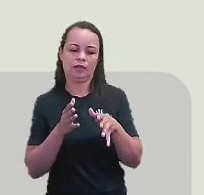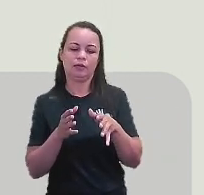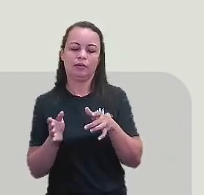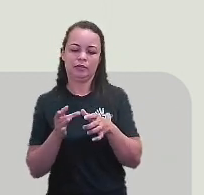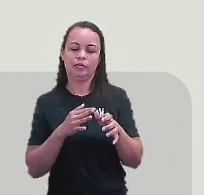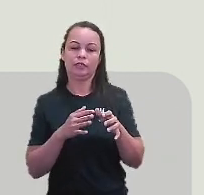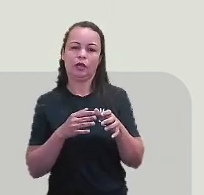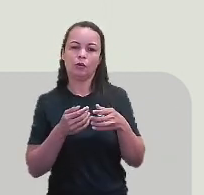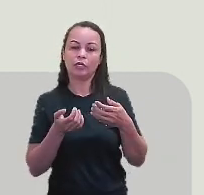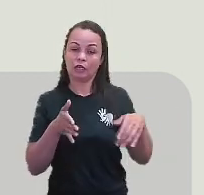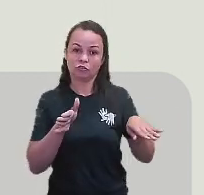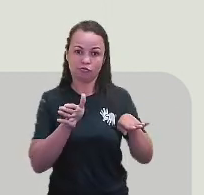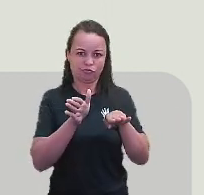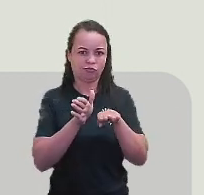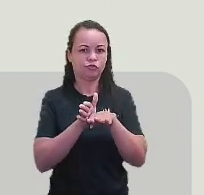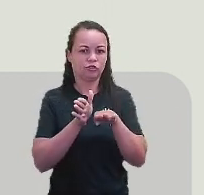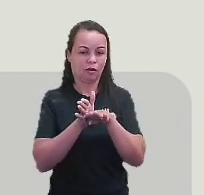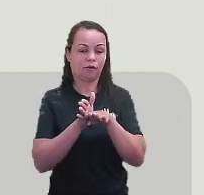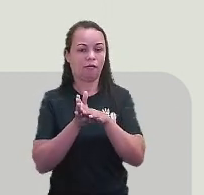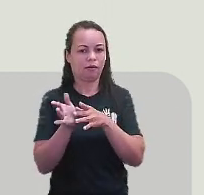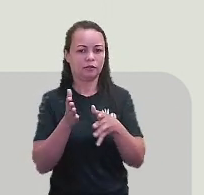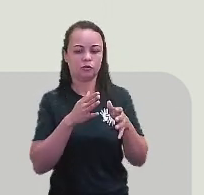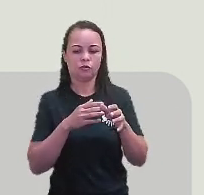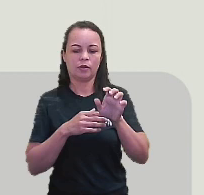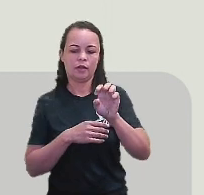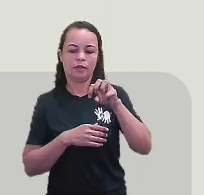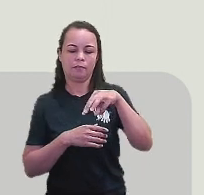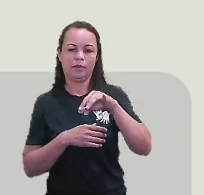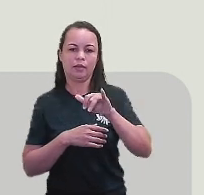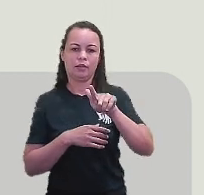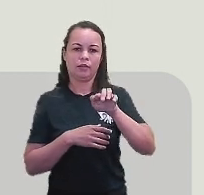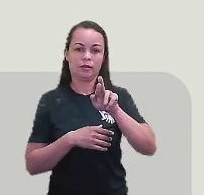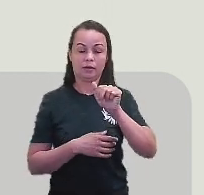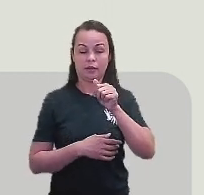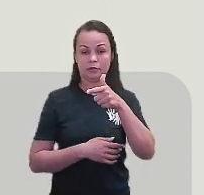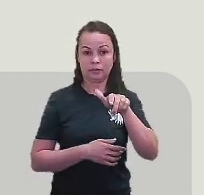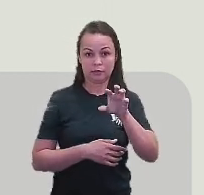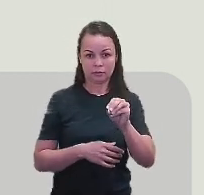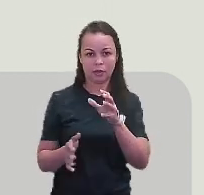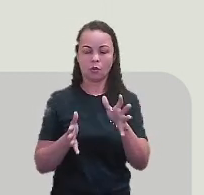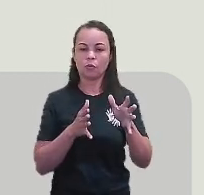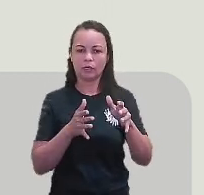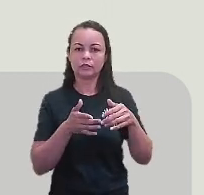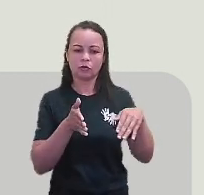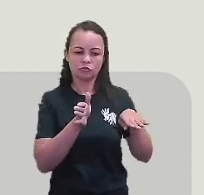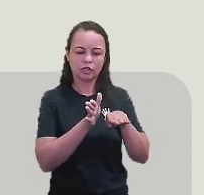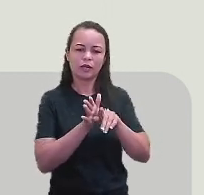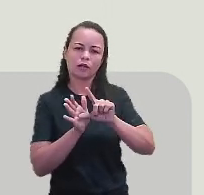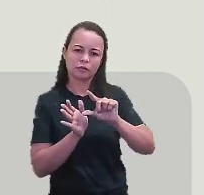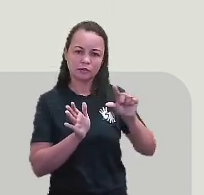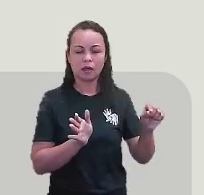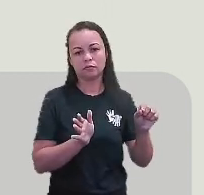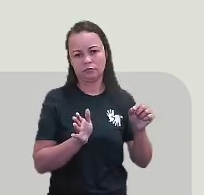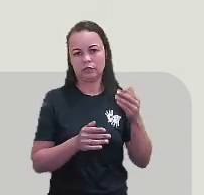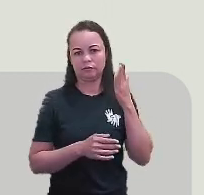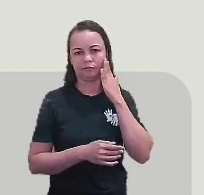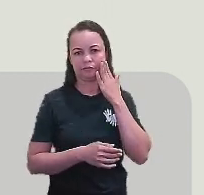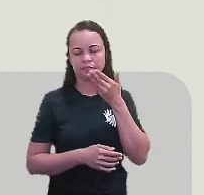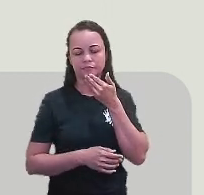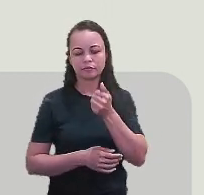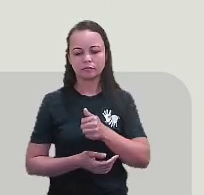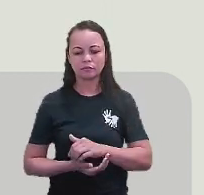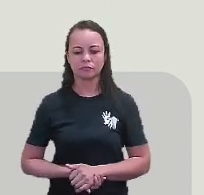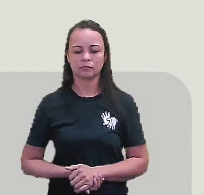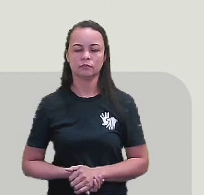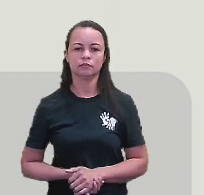a um local, ele está chegando. Quem saiu, migrou. Quem chegou, é imigração. Para a gente entender melhor, tá certo?